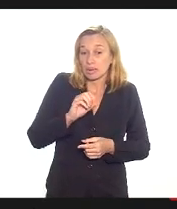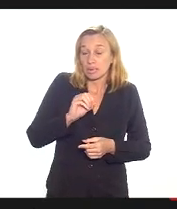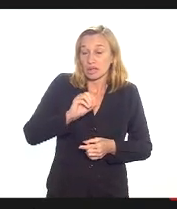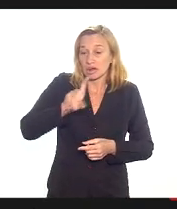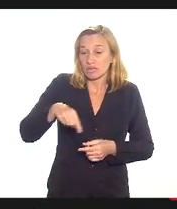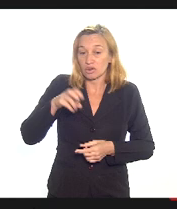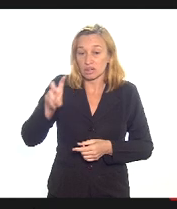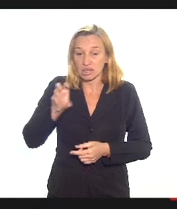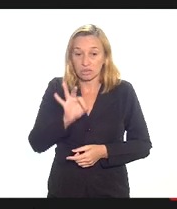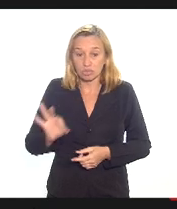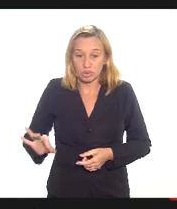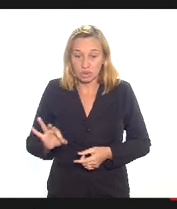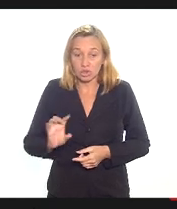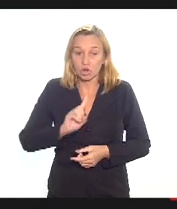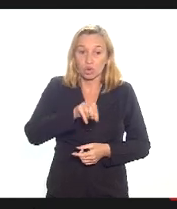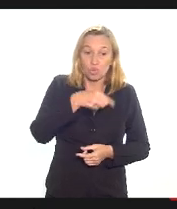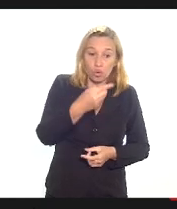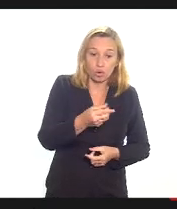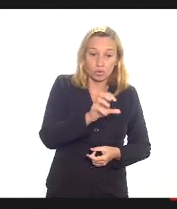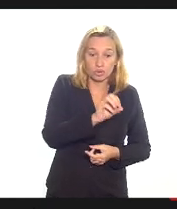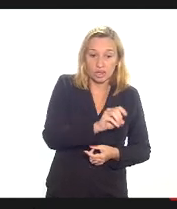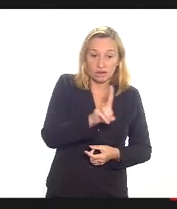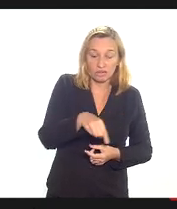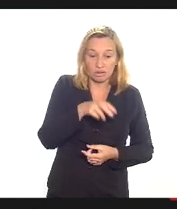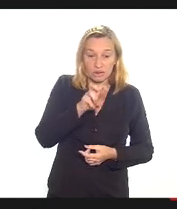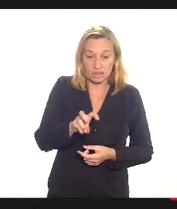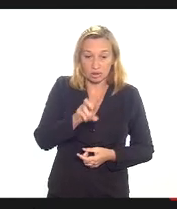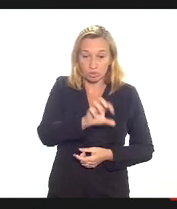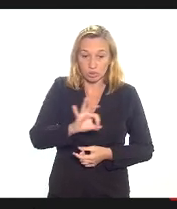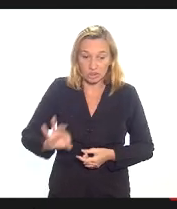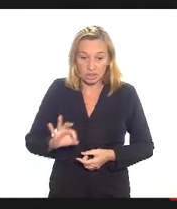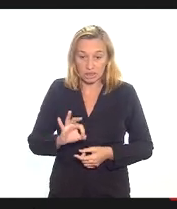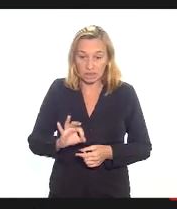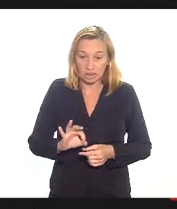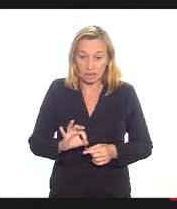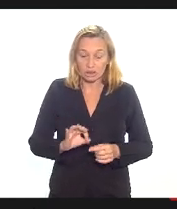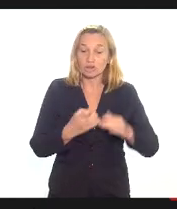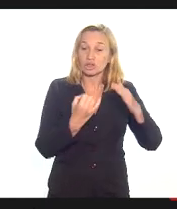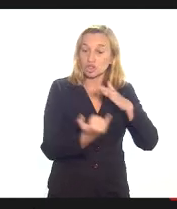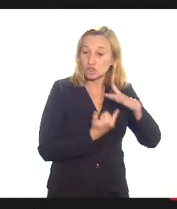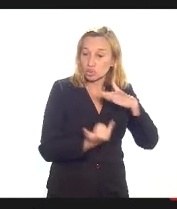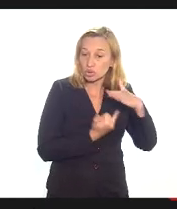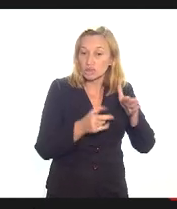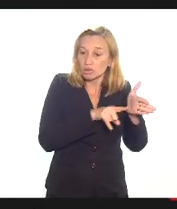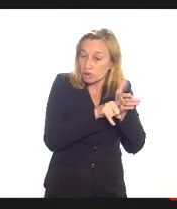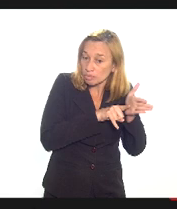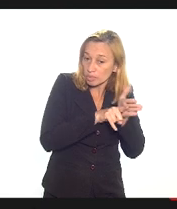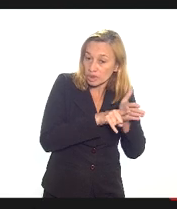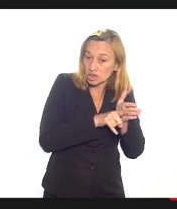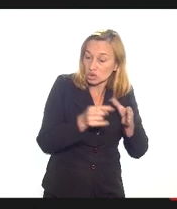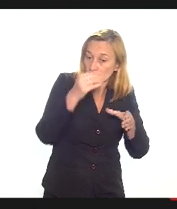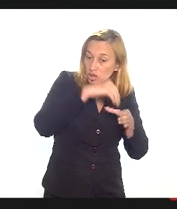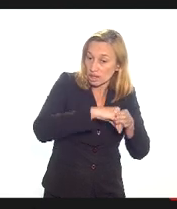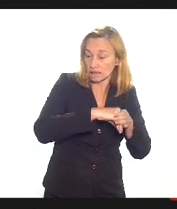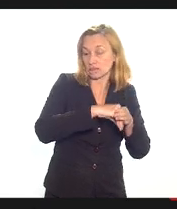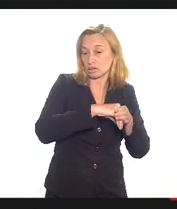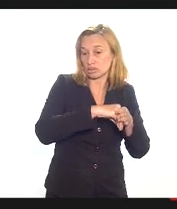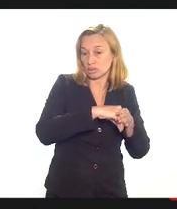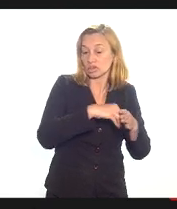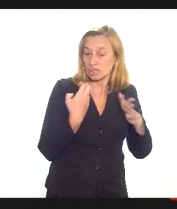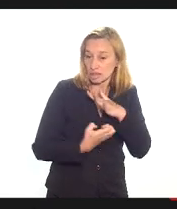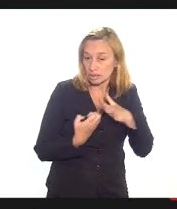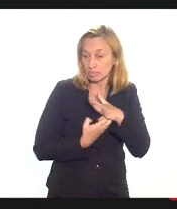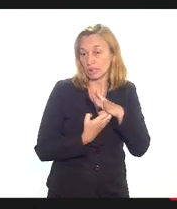e outro 0,5% para instituições de pesquisa externas às